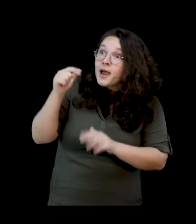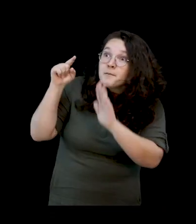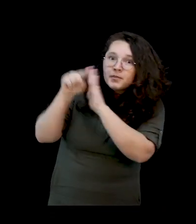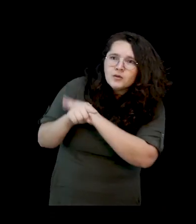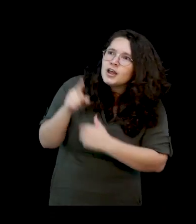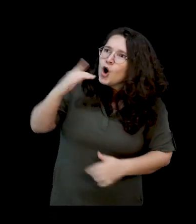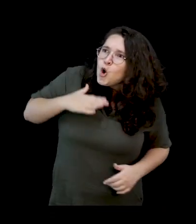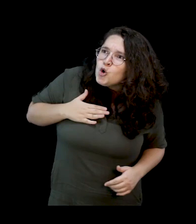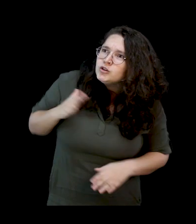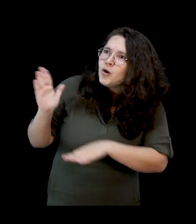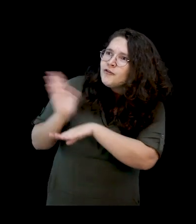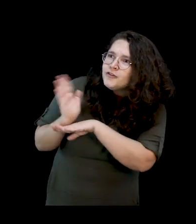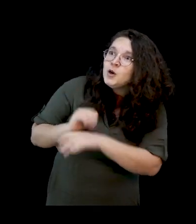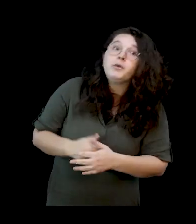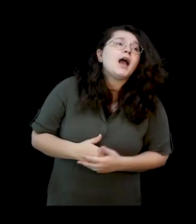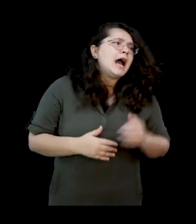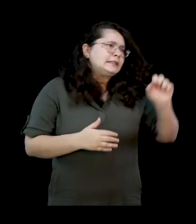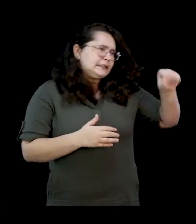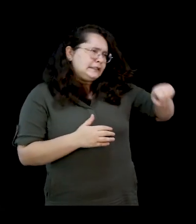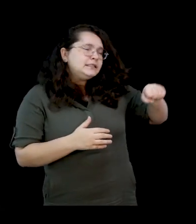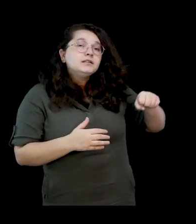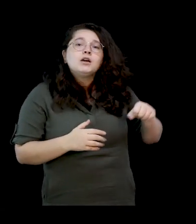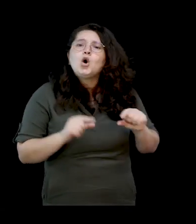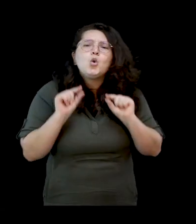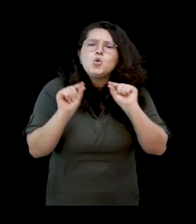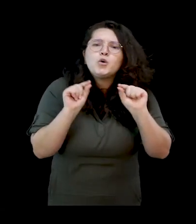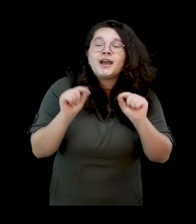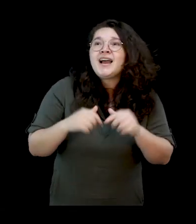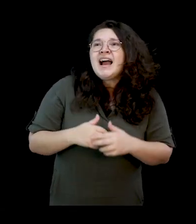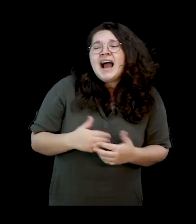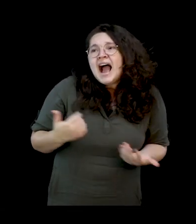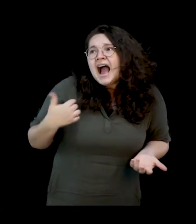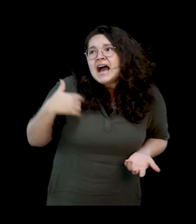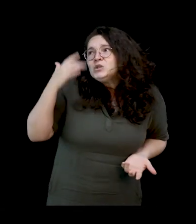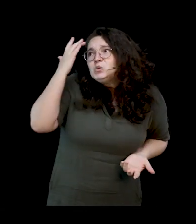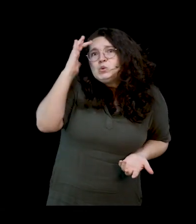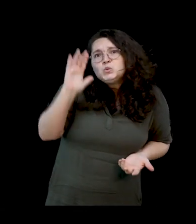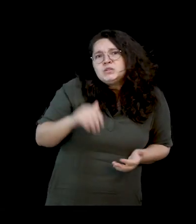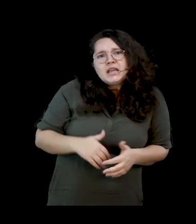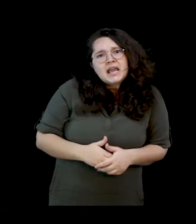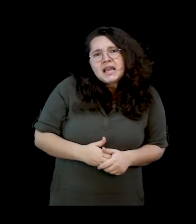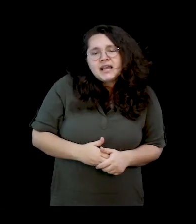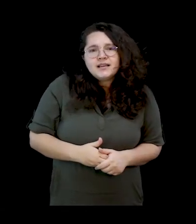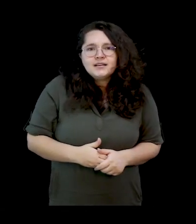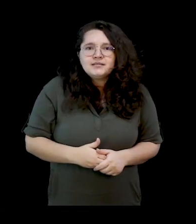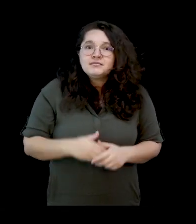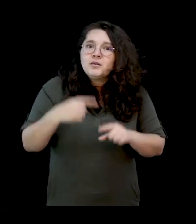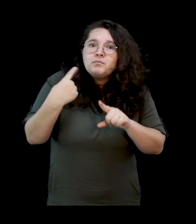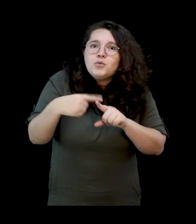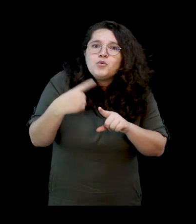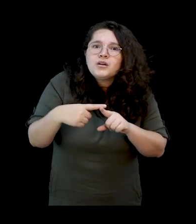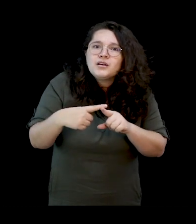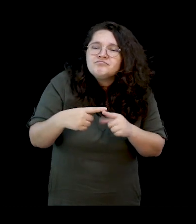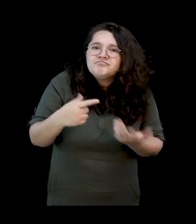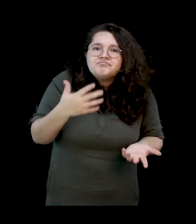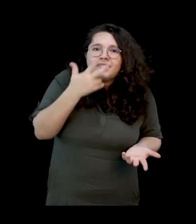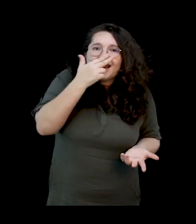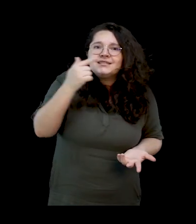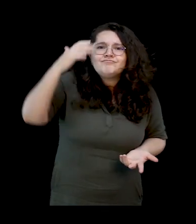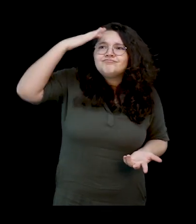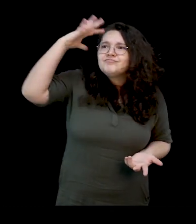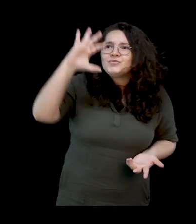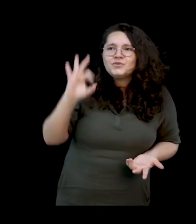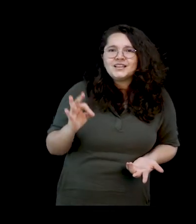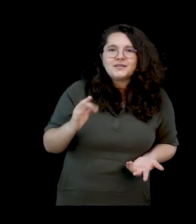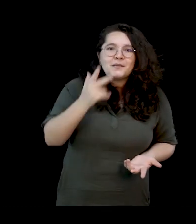Por que você gostou? Ah, não sei. O filme não entrou. O filme não houve o processo